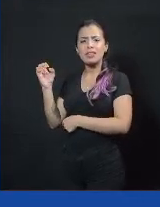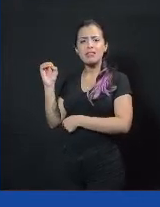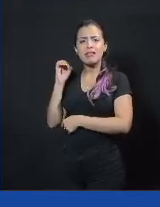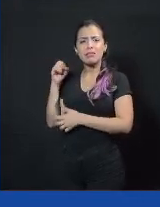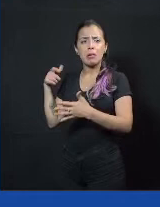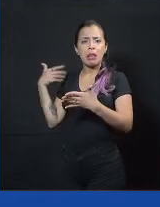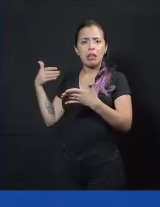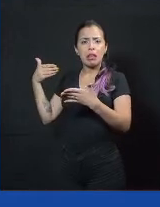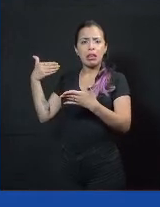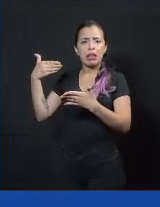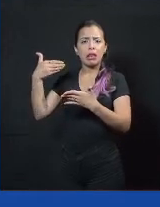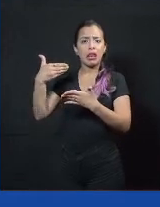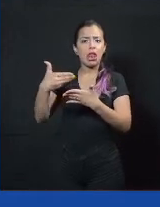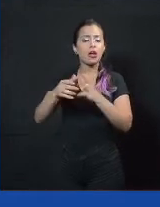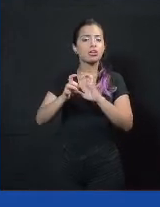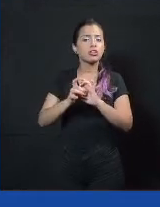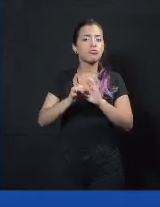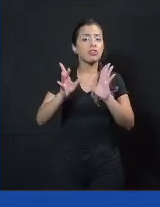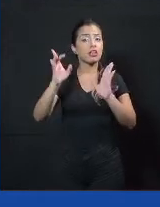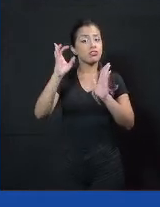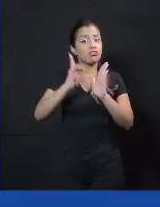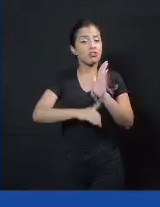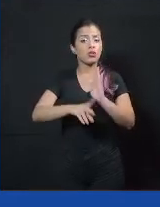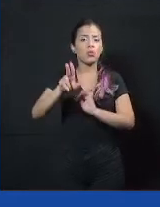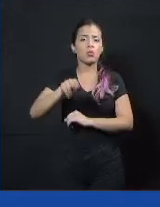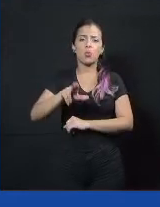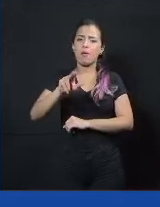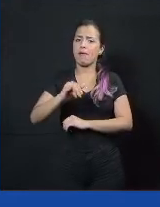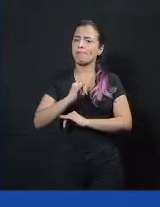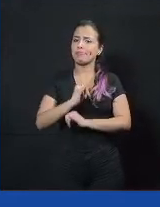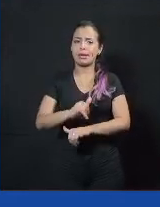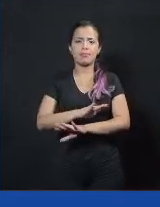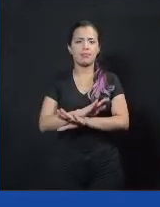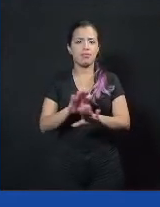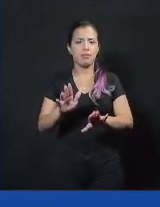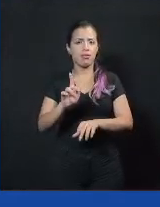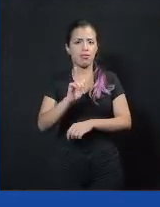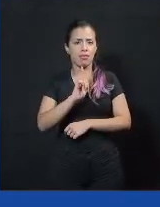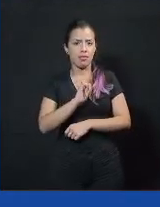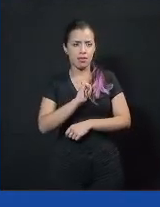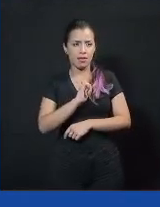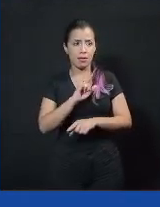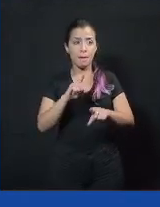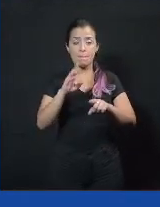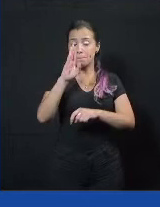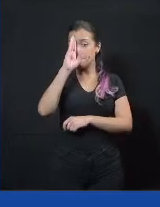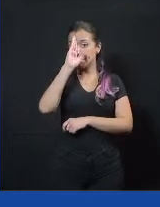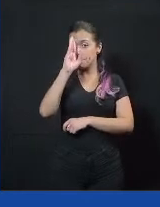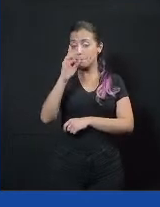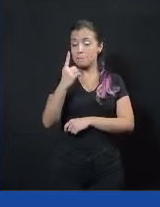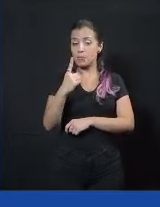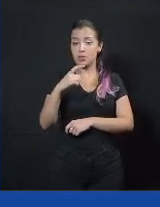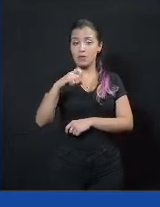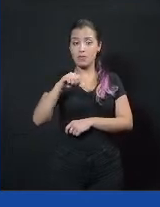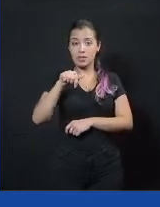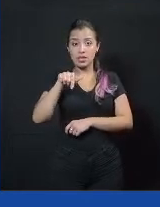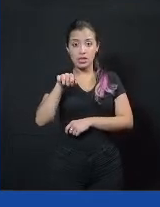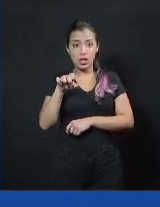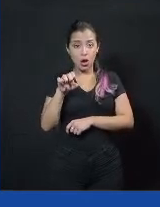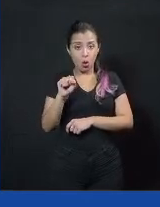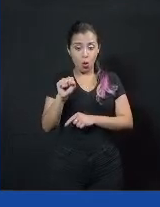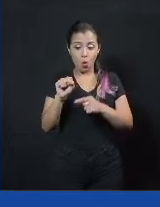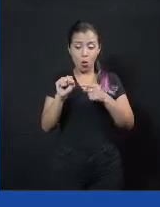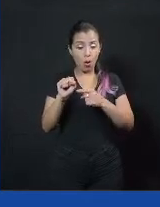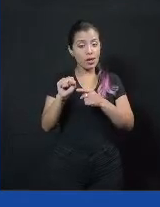sua liberdade e direitos políticos no Brasil. Somente na Constituição de 1988, conquistamos